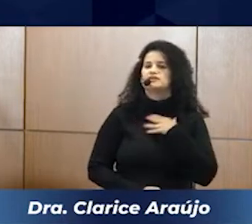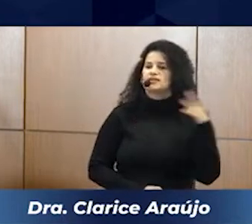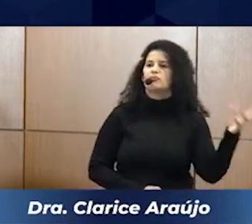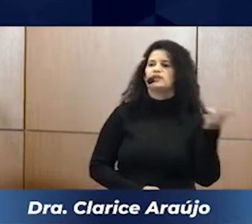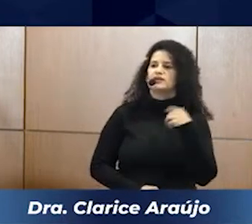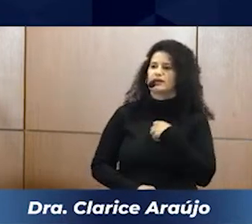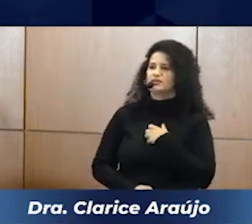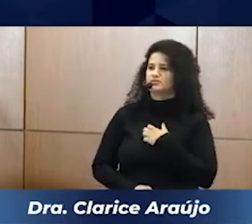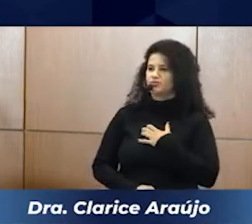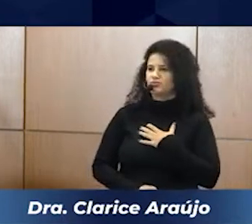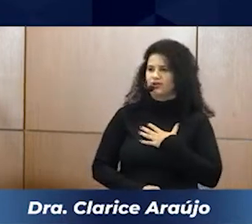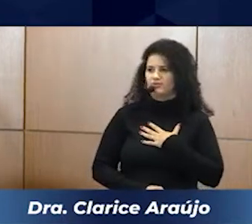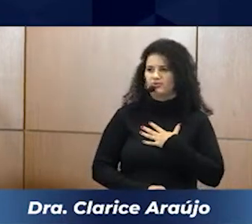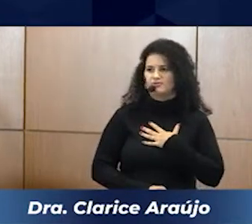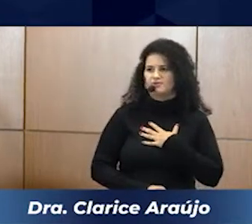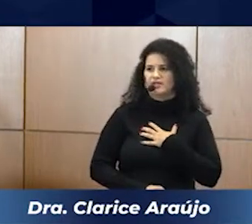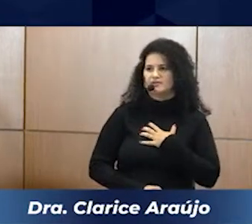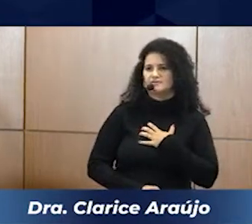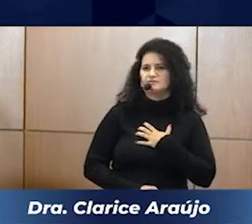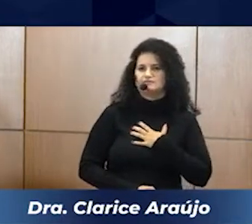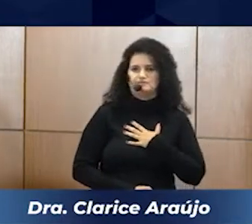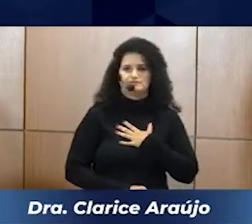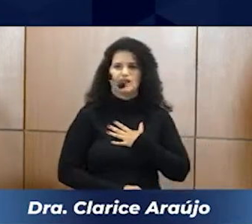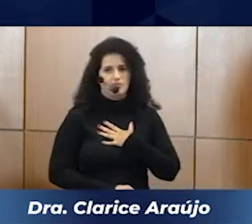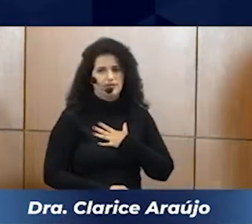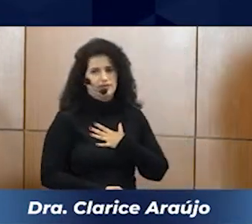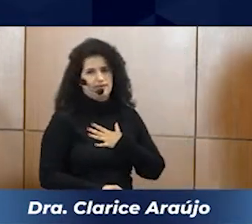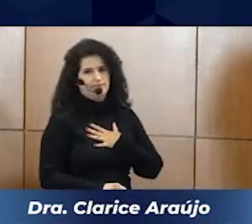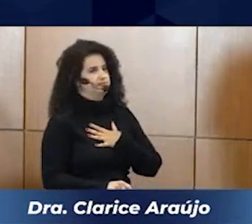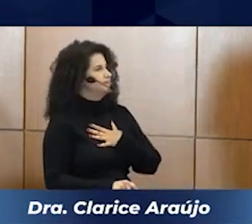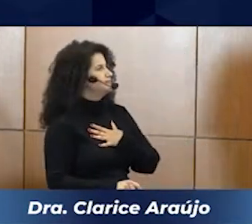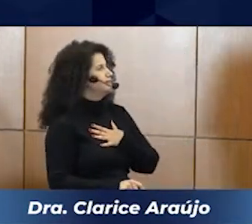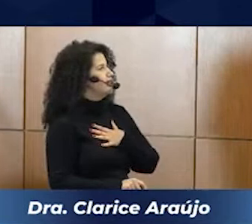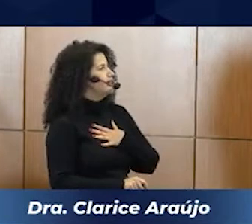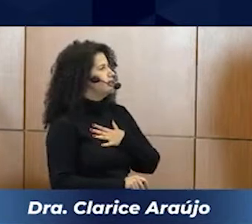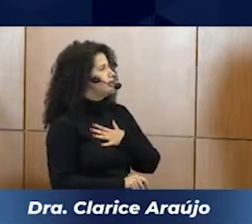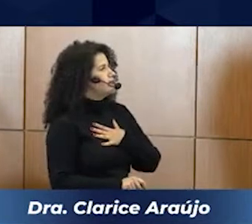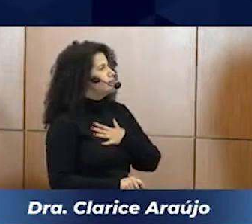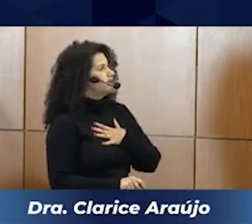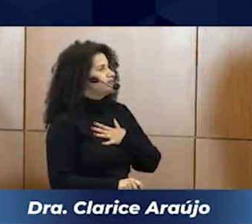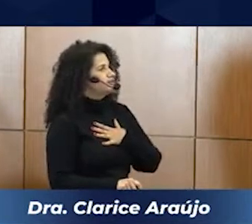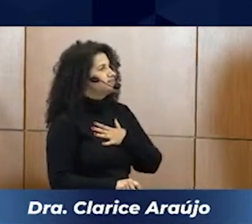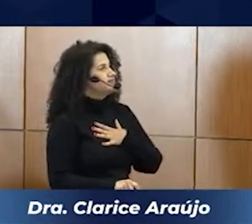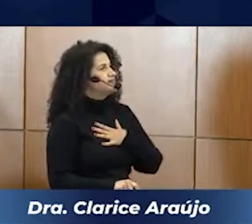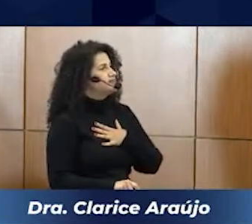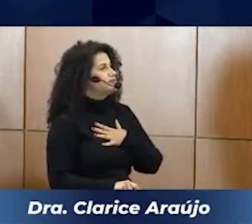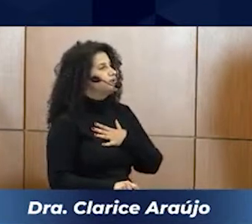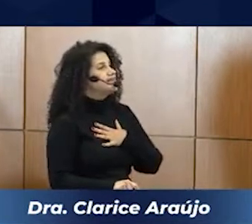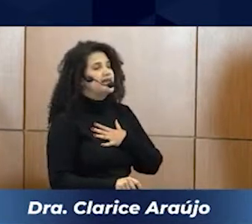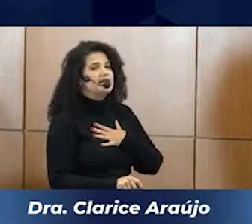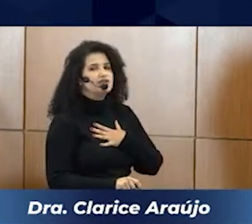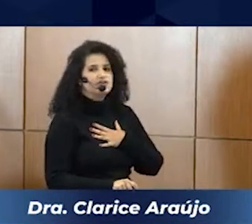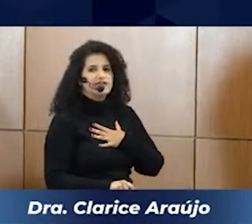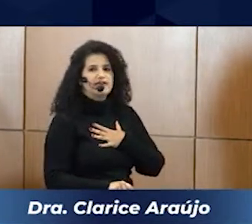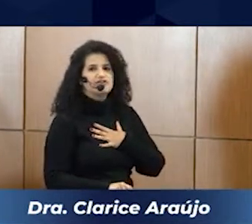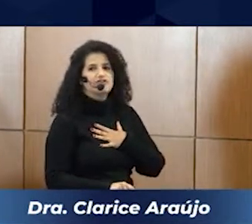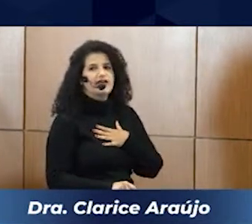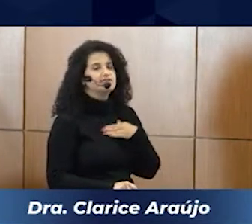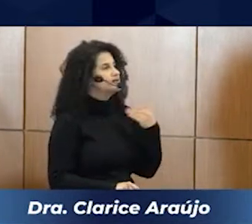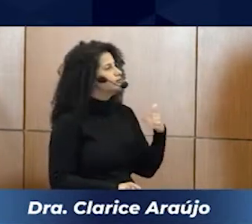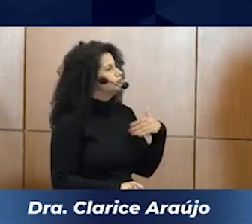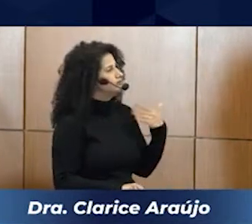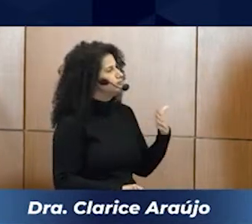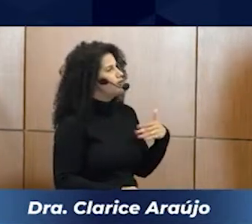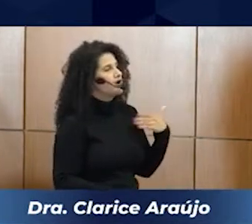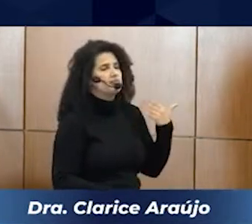Infantil. Se aplica isso que eu estou falando para vocês? Aplica. Tá? Prática centrada no cliente, né? A gente